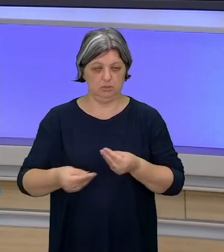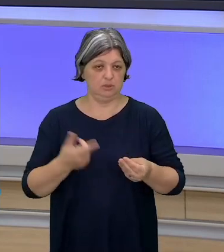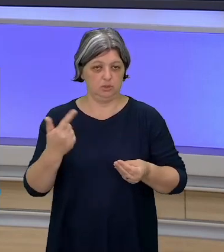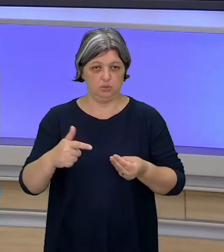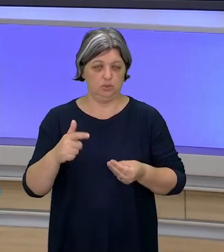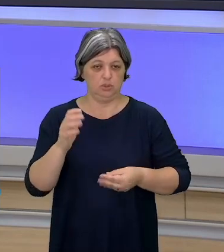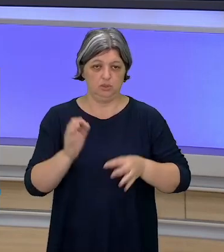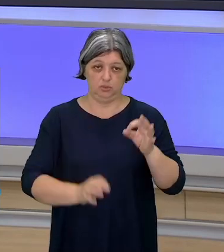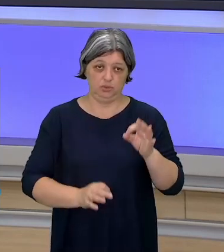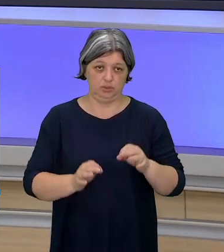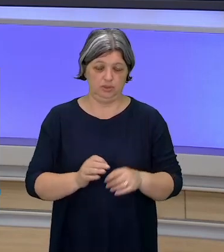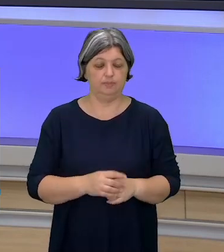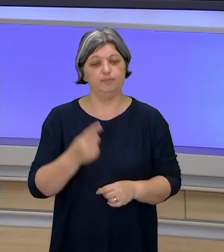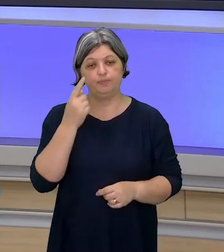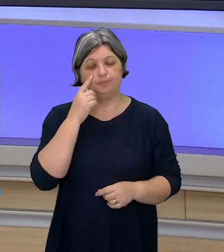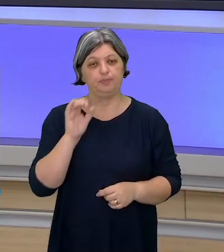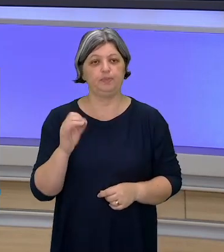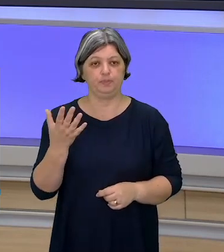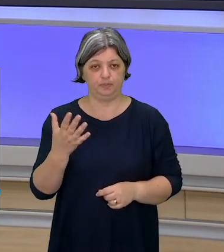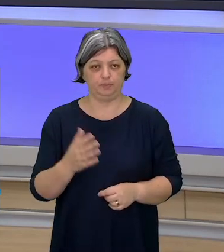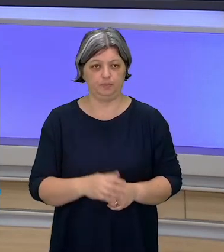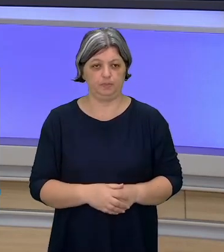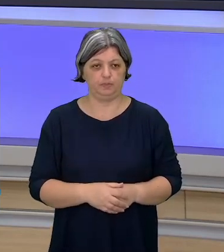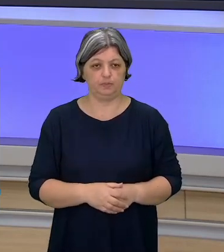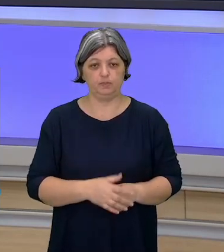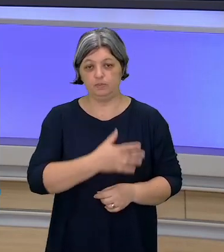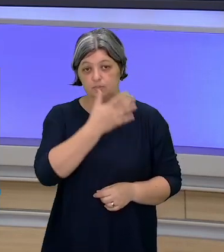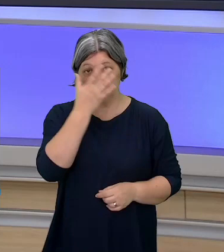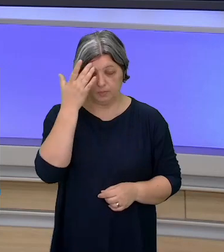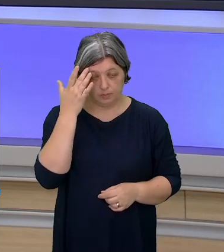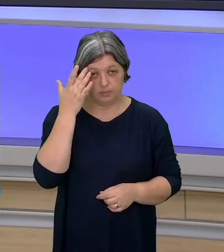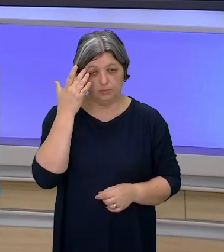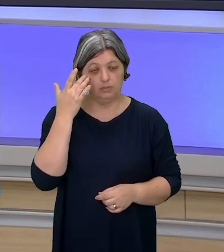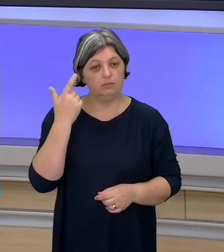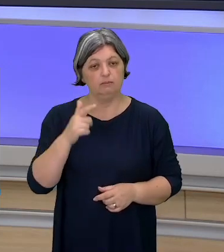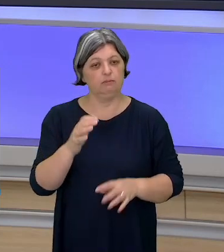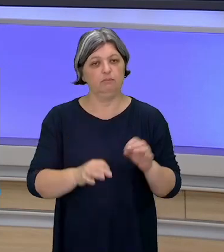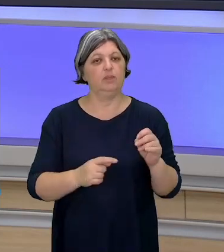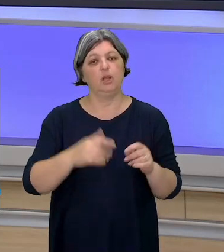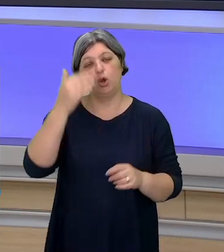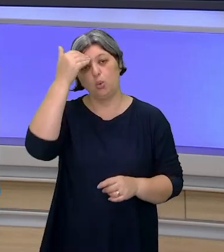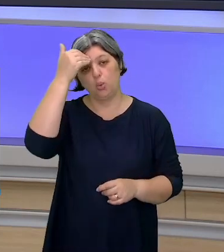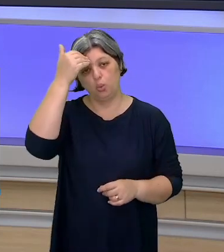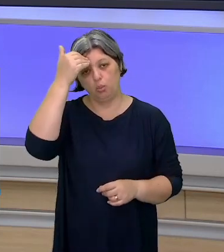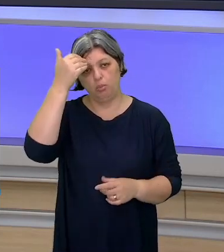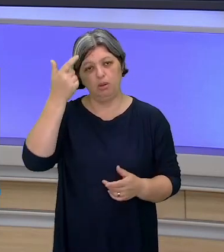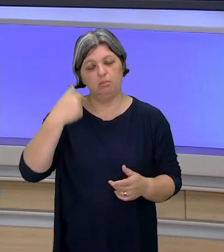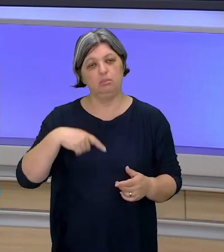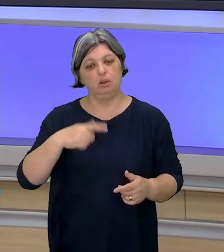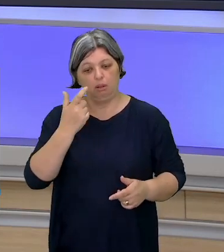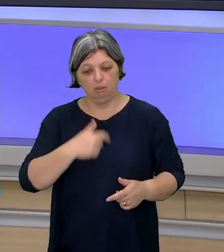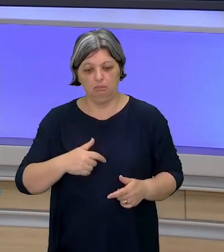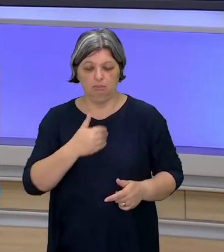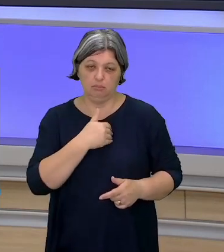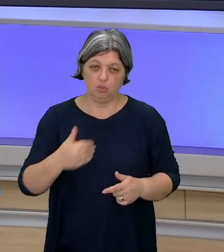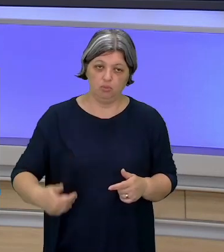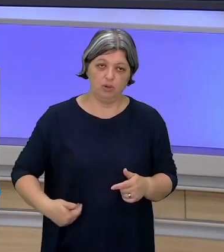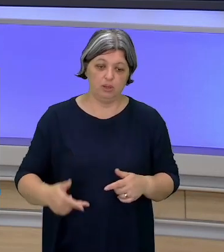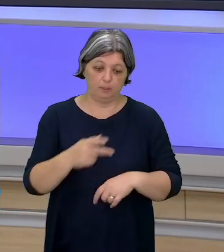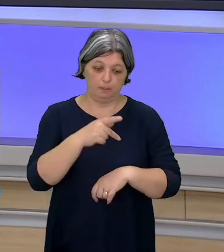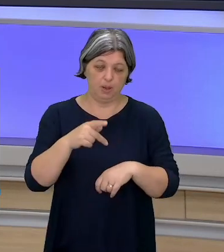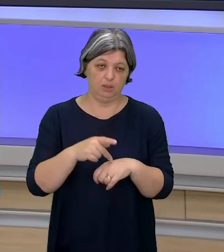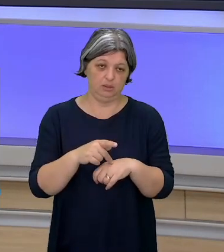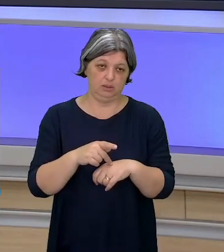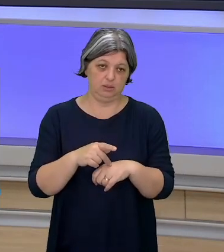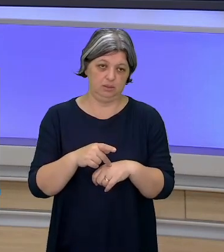Só que aí o que acontece? Se eu disser que a distribuição é injusta, eu estou pegando a culpa para mim, que eu, enquanto governo, eu, enquanto país,